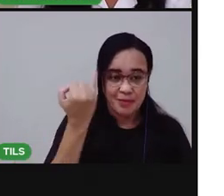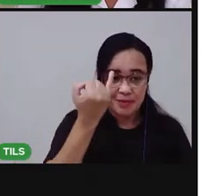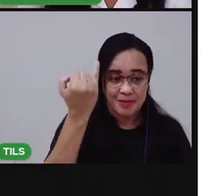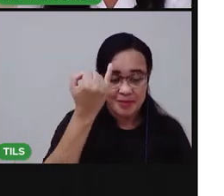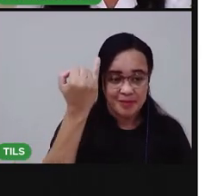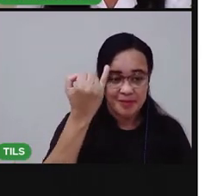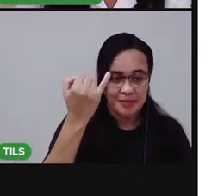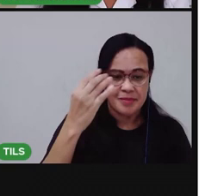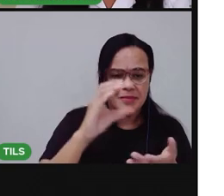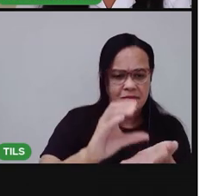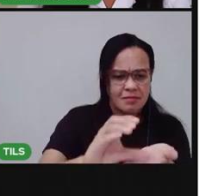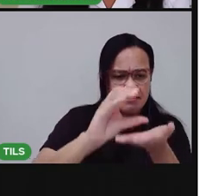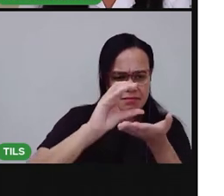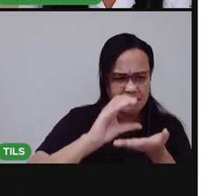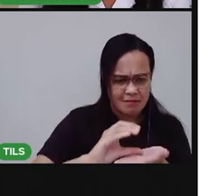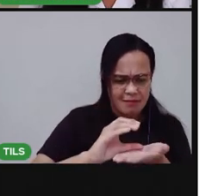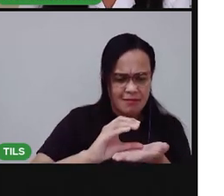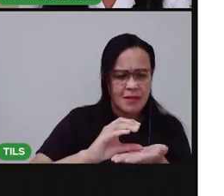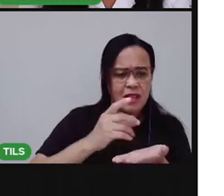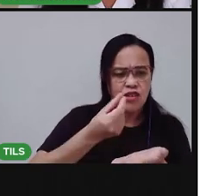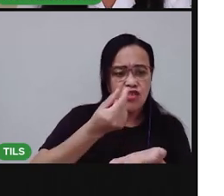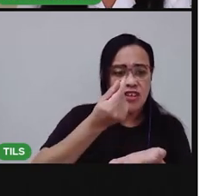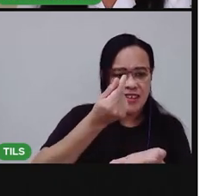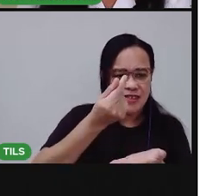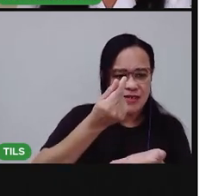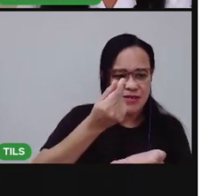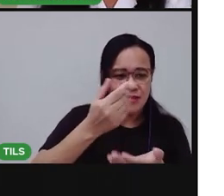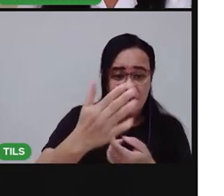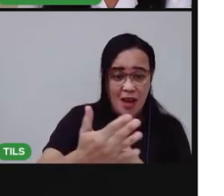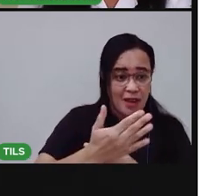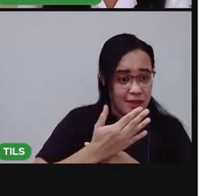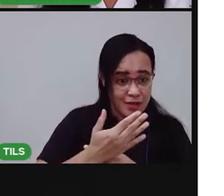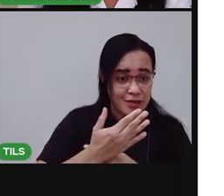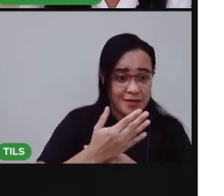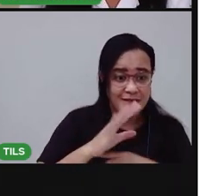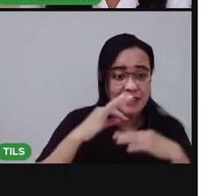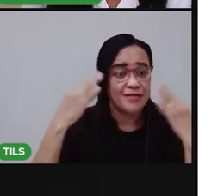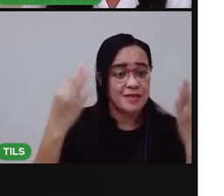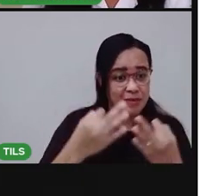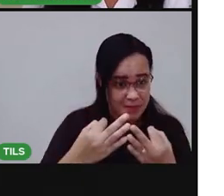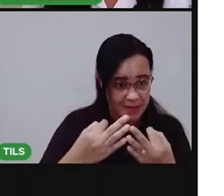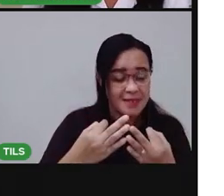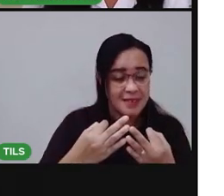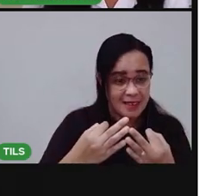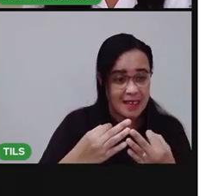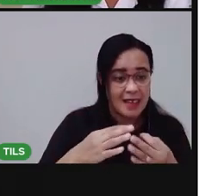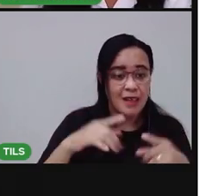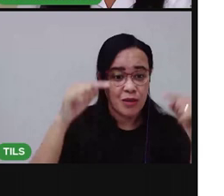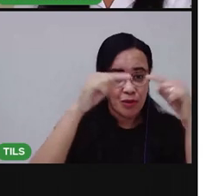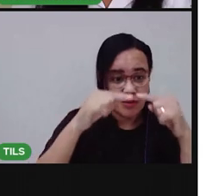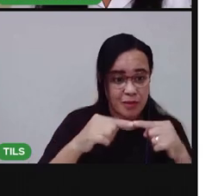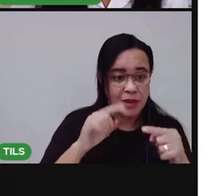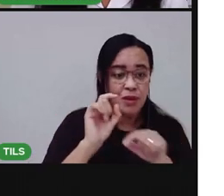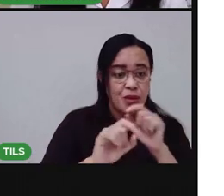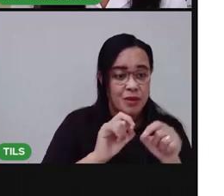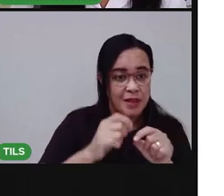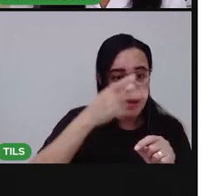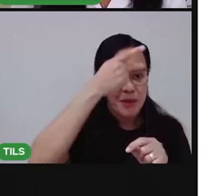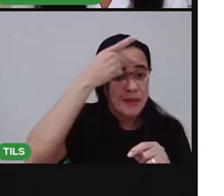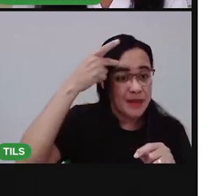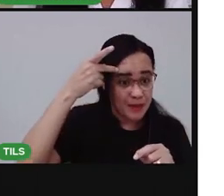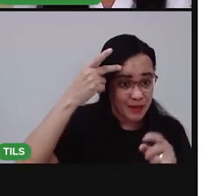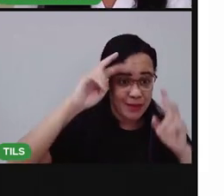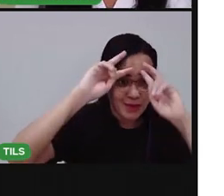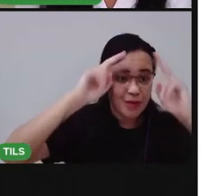com essa remuneração é que elas se sustentam. Então, só quem trabalha são os seres humanos.